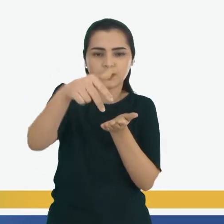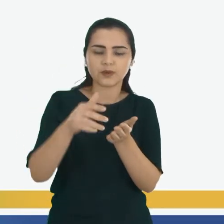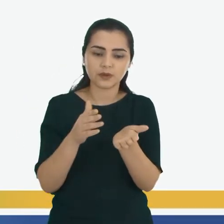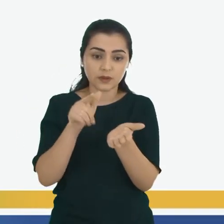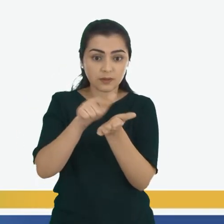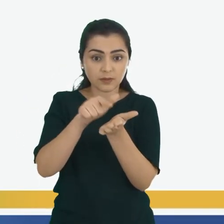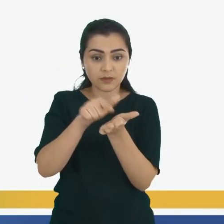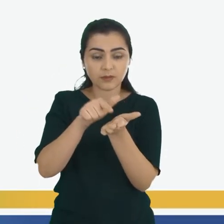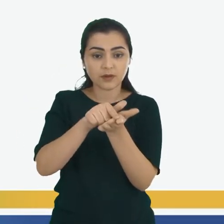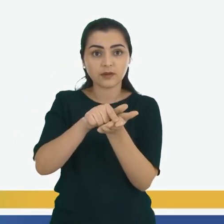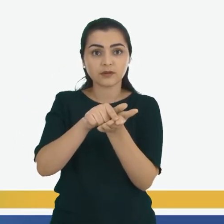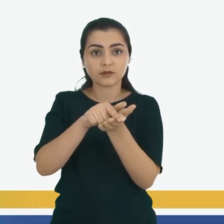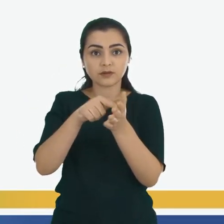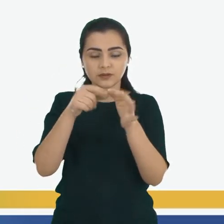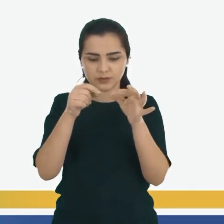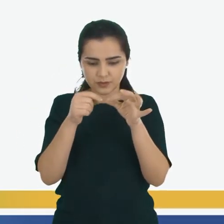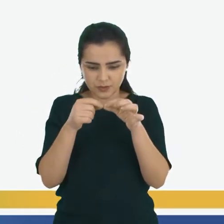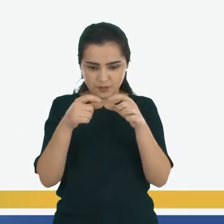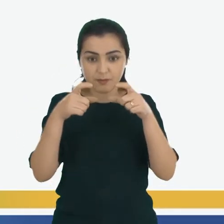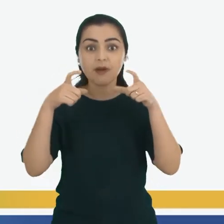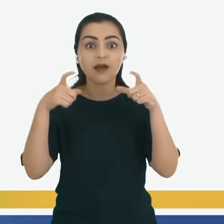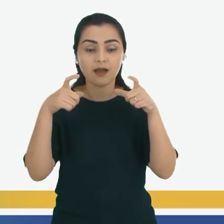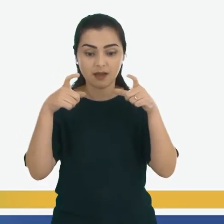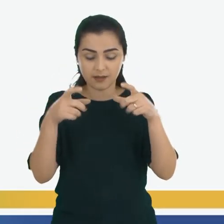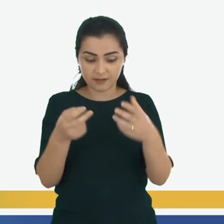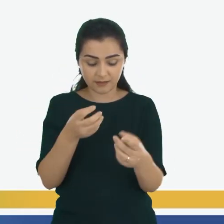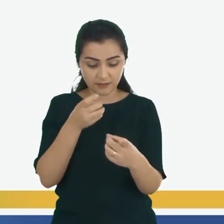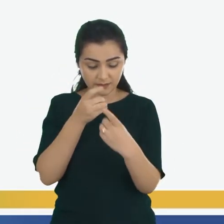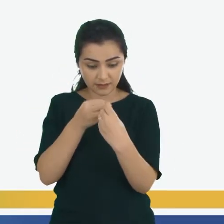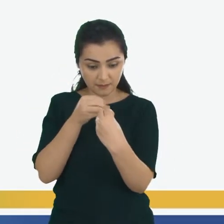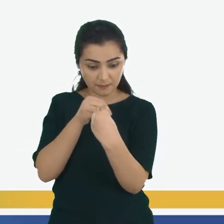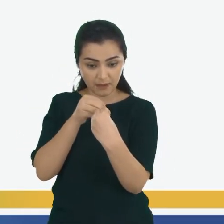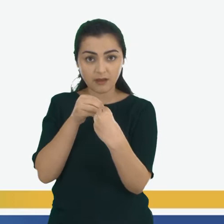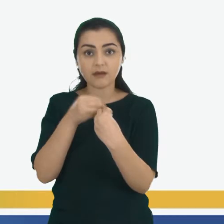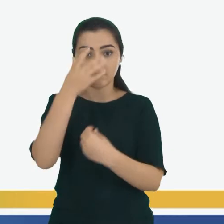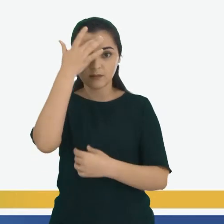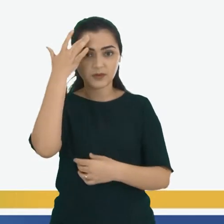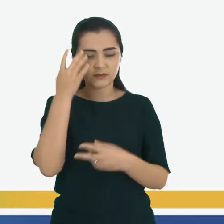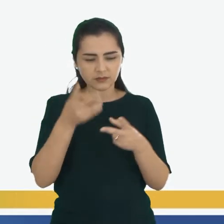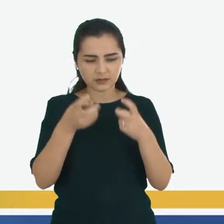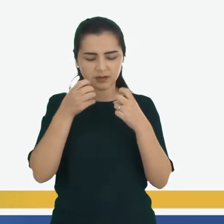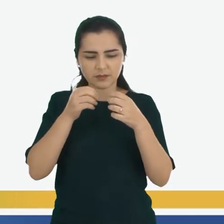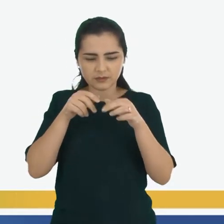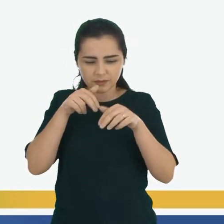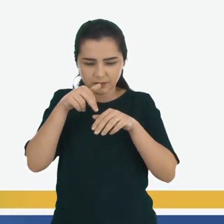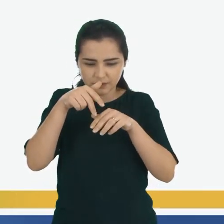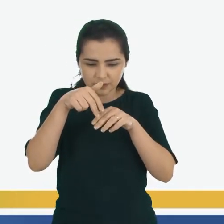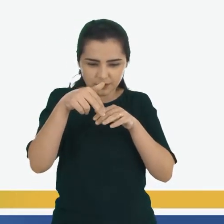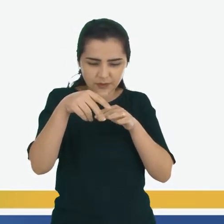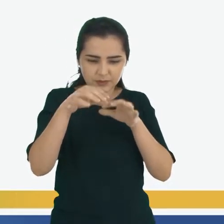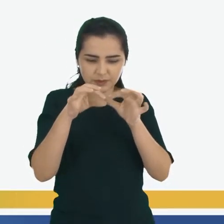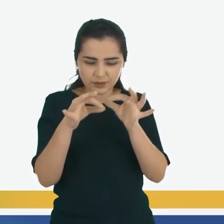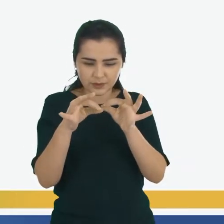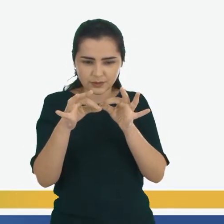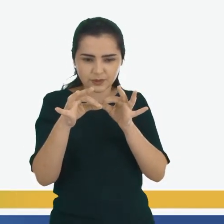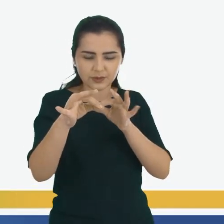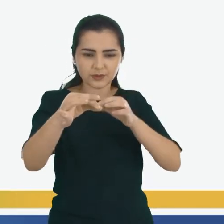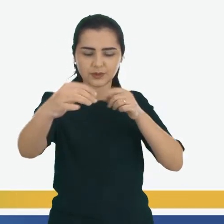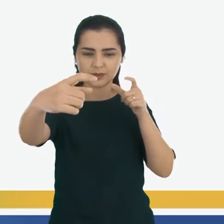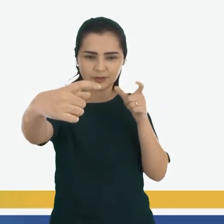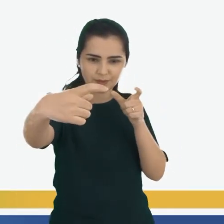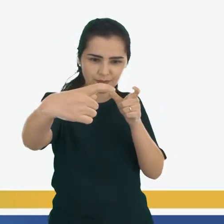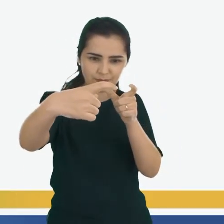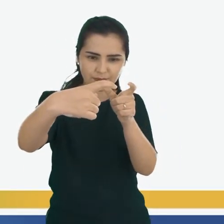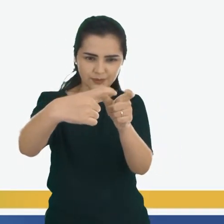em tamanho maior, porque está perto do observador. Conforme ele se caminha para a linha do horizonte, ele vai ficando cada